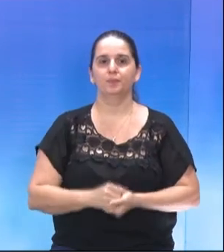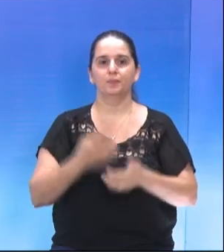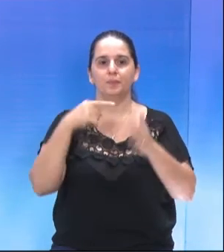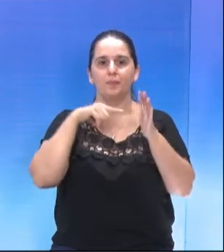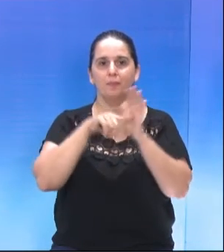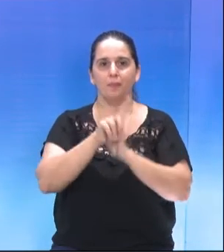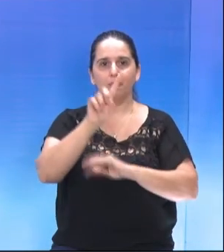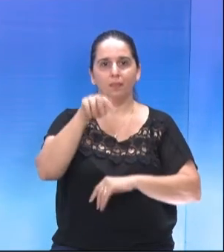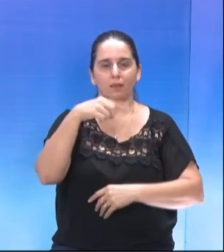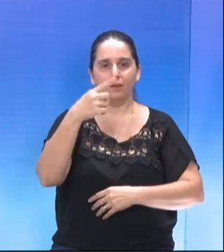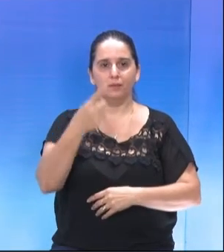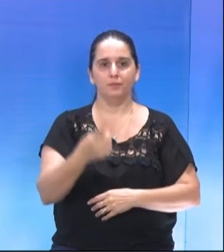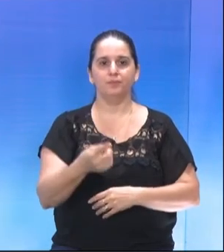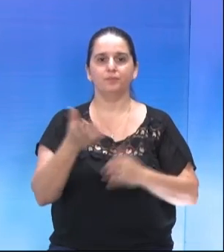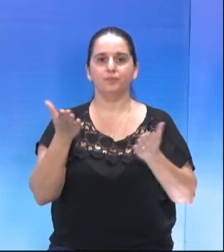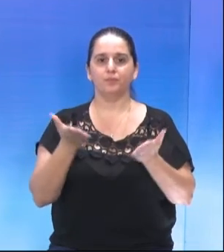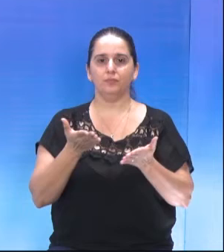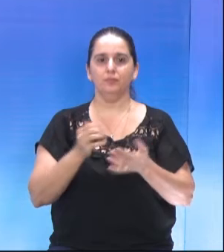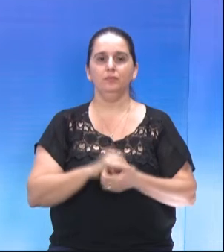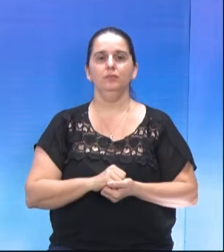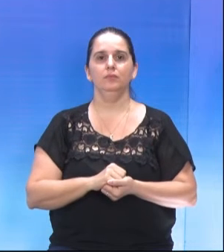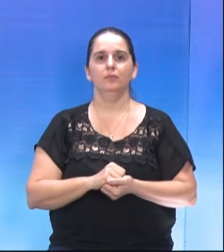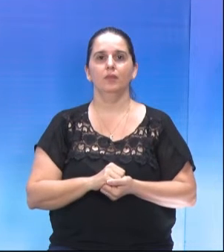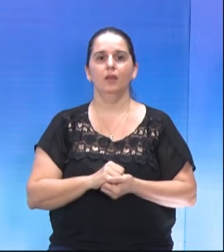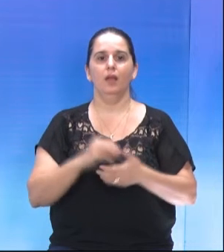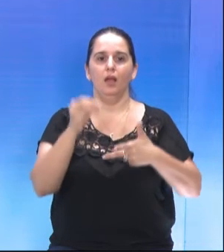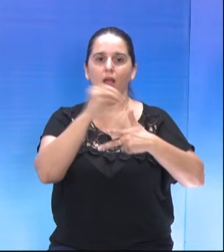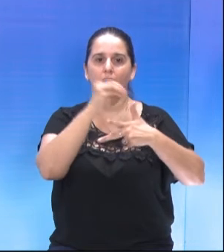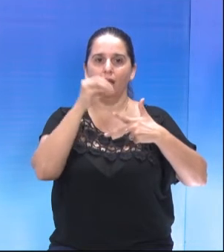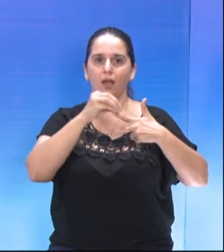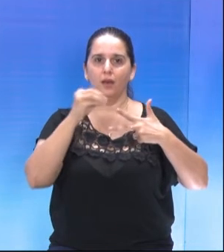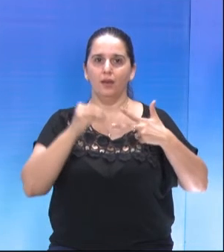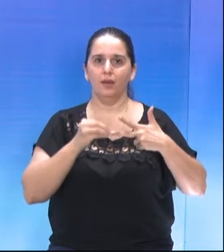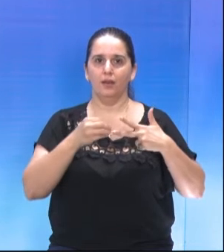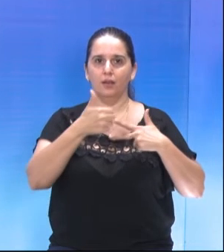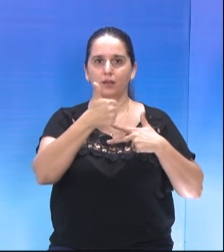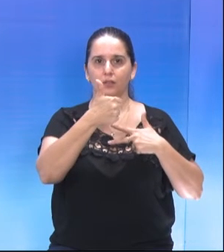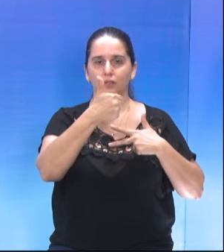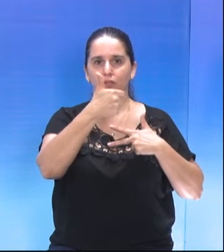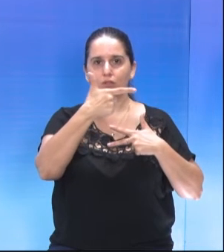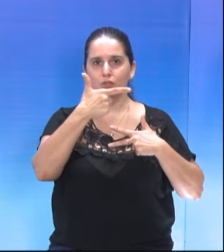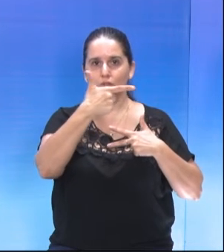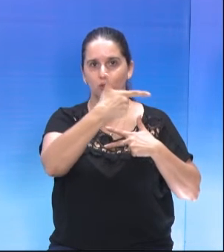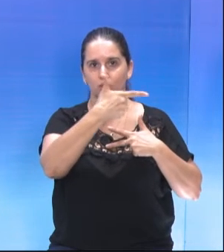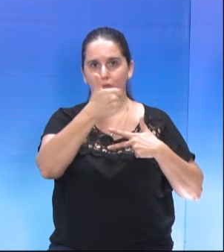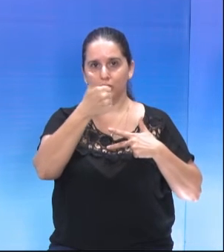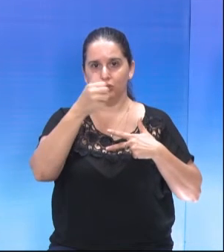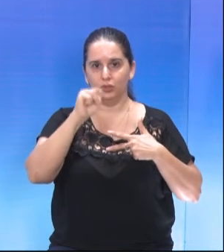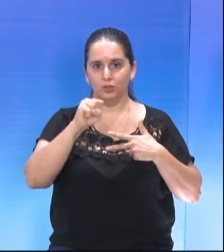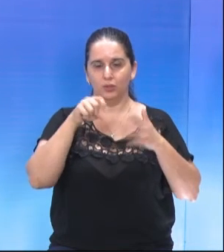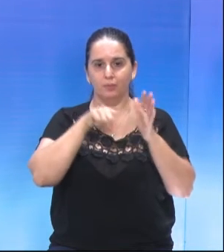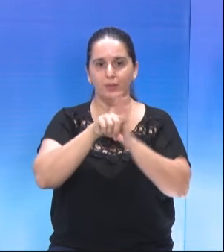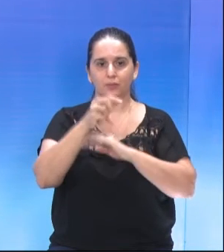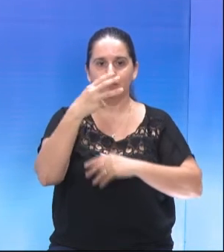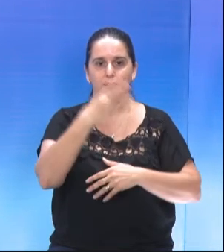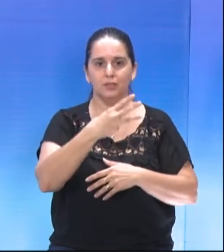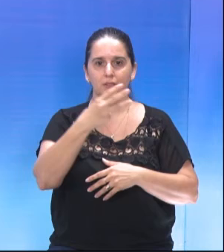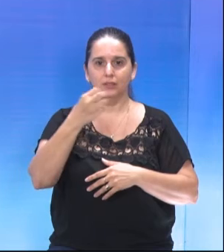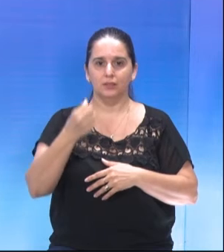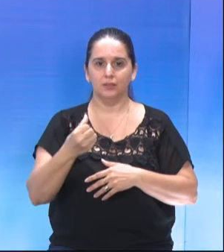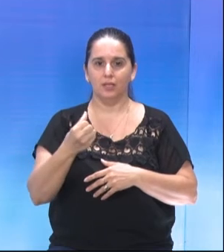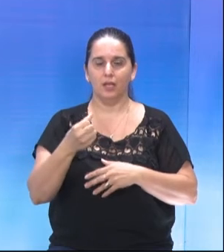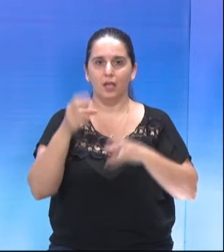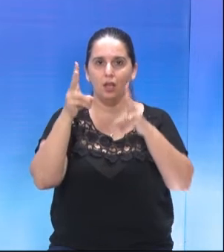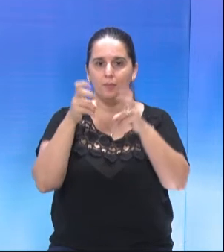próxima questão que vamos analisar, também do Enem de 2018, é a questão 36, onde eu peço que